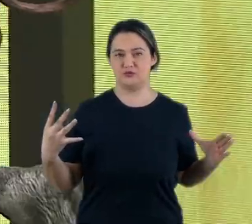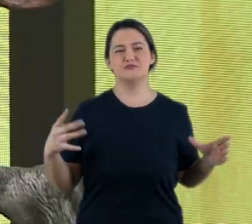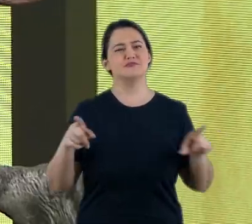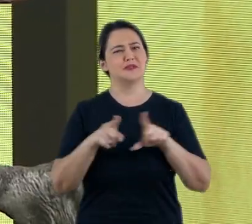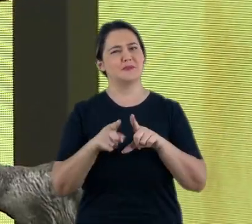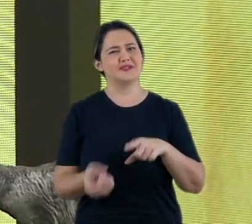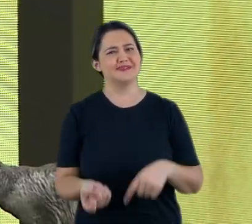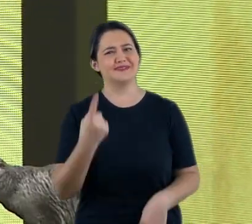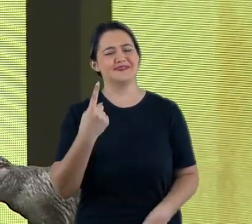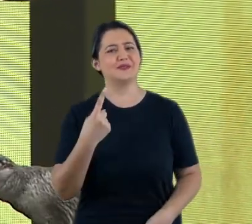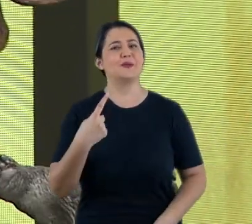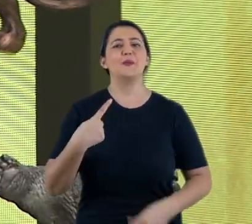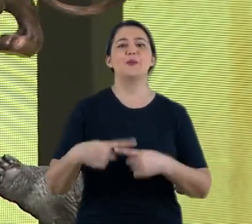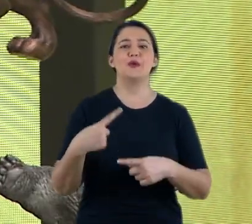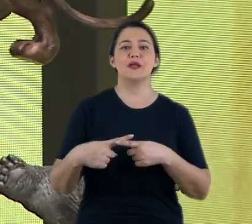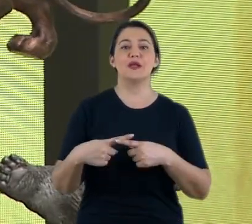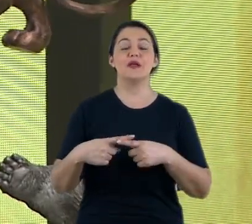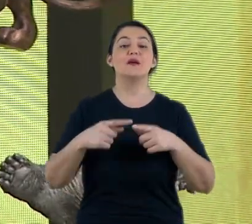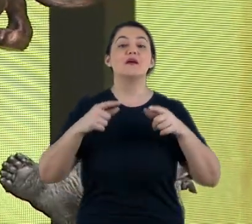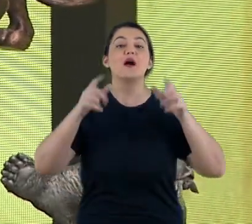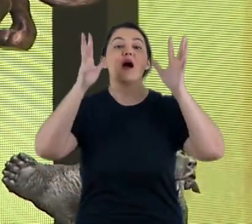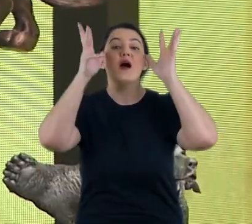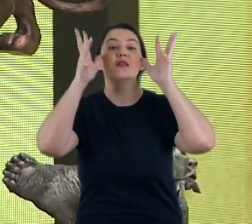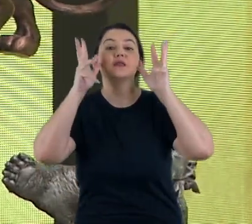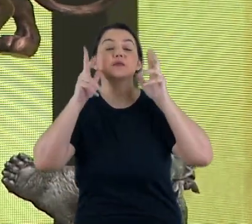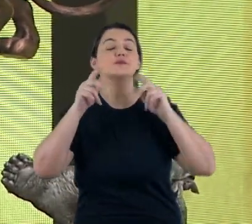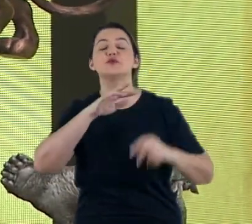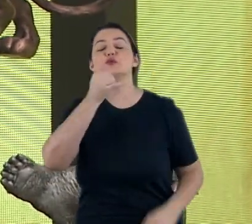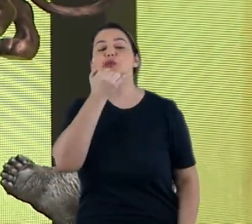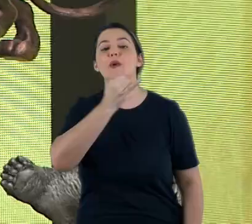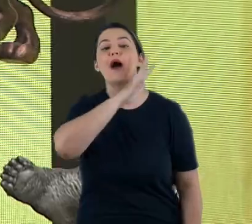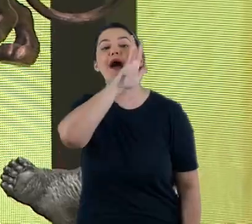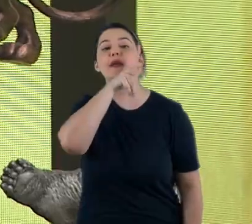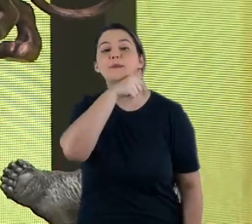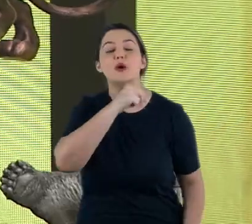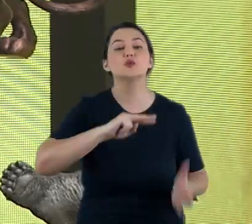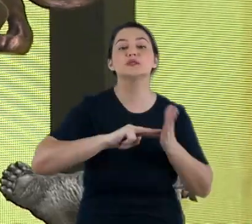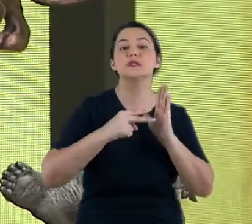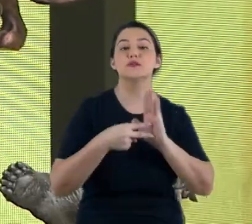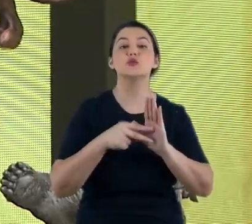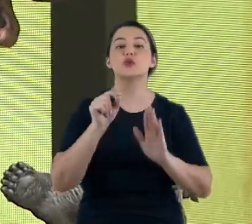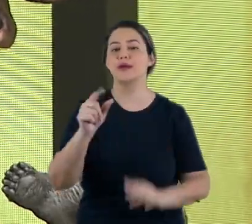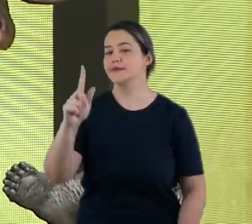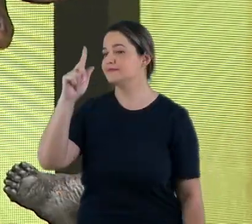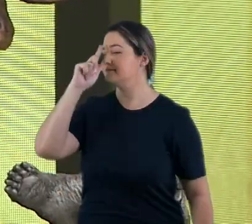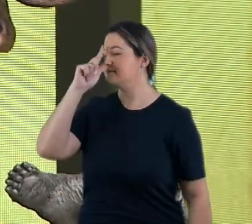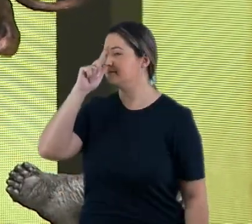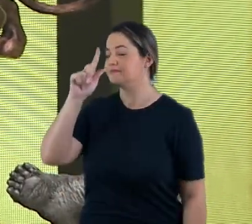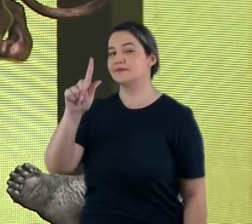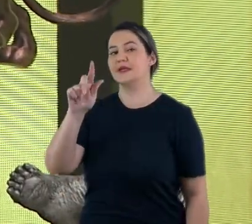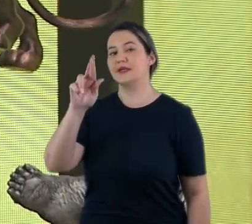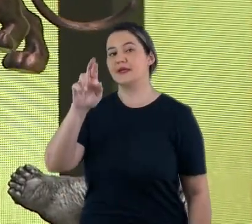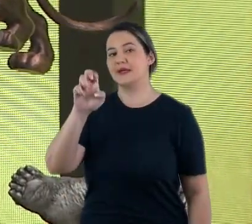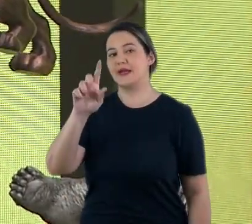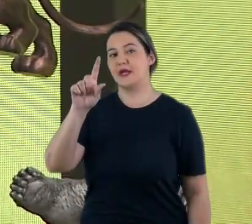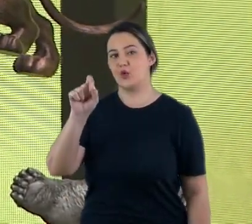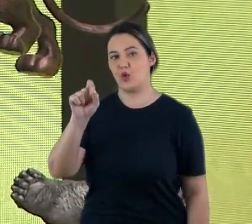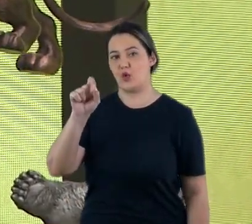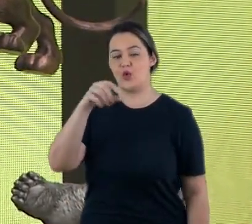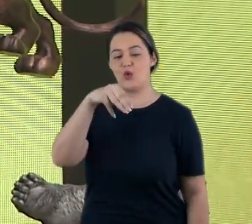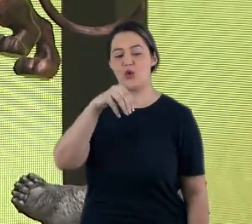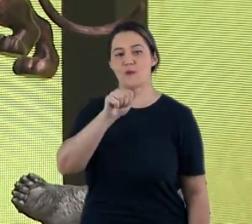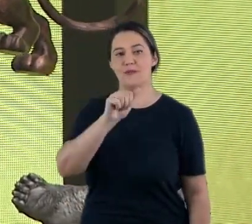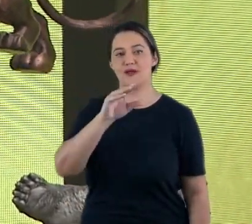também é emblemático, pois sabendo que este animal representa o Império Greco-Macedônico, que ainda não